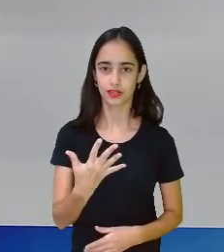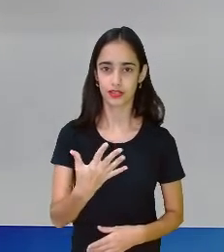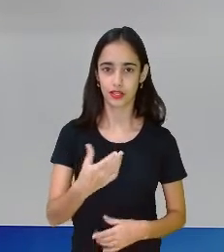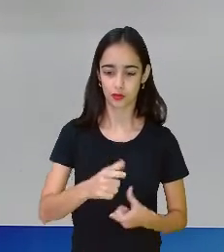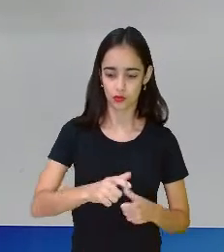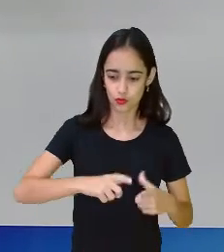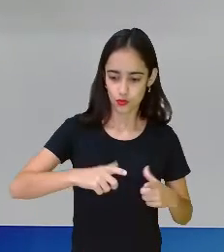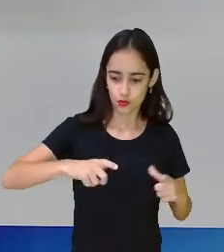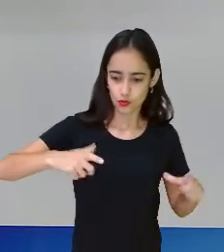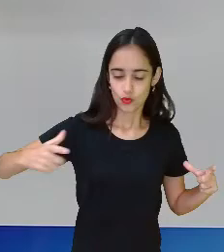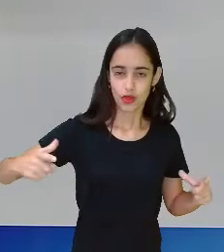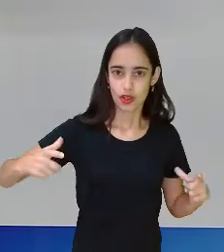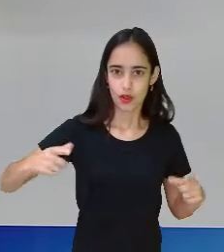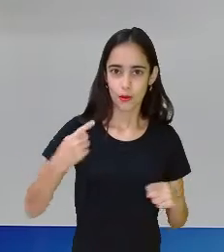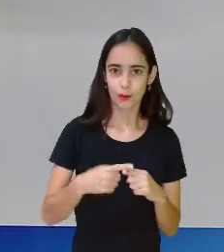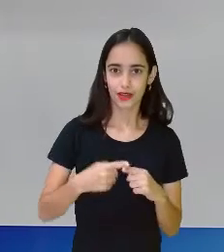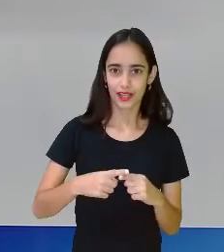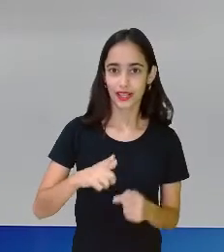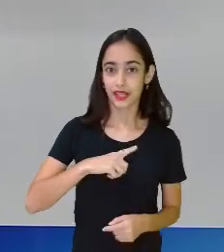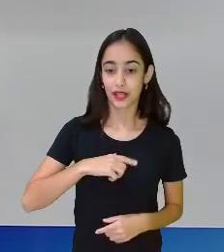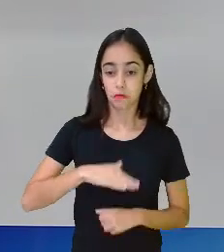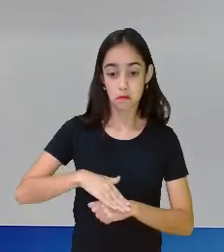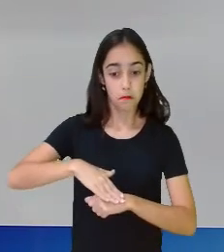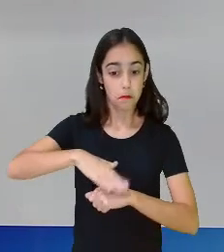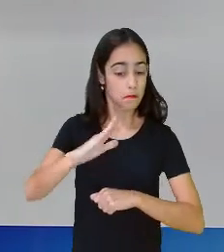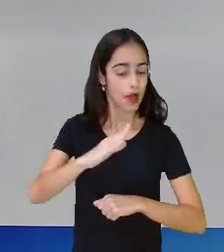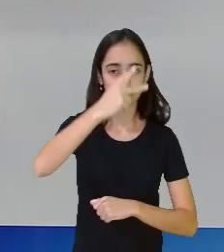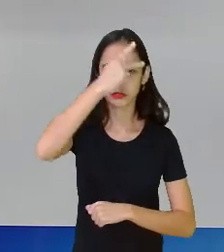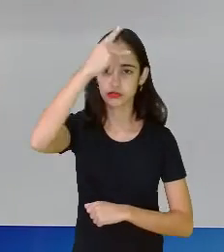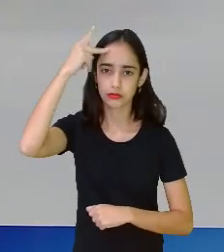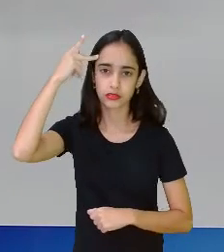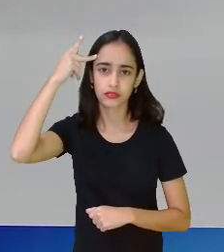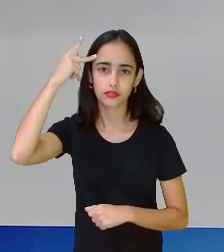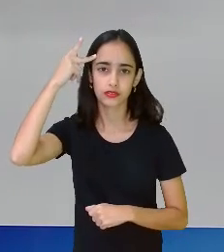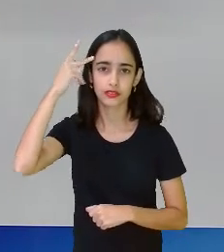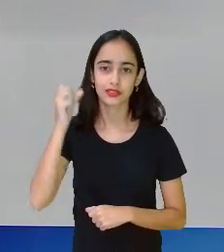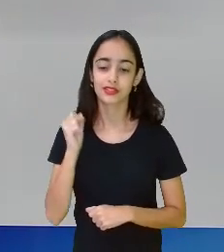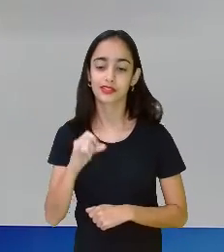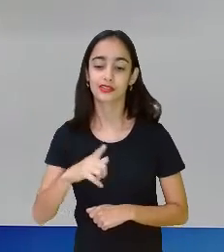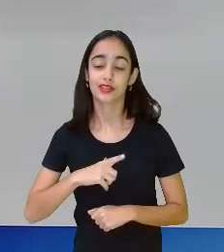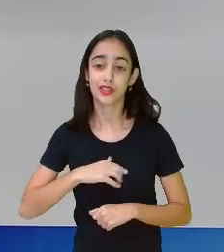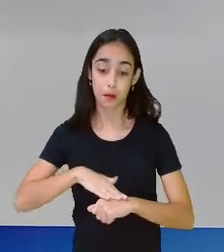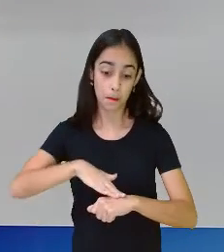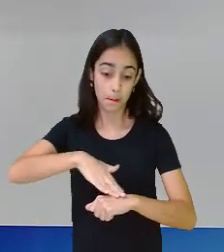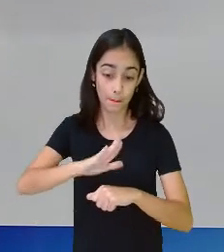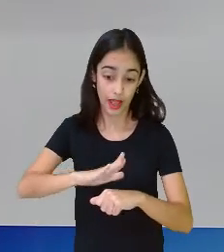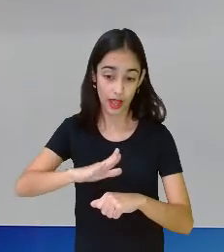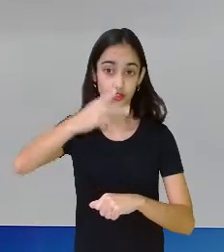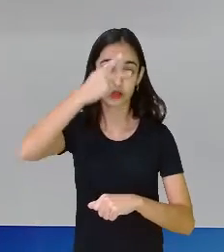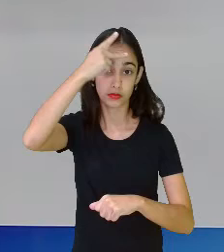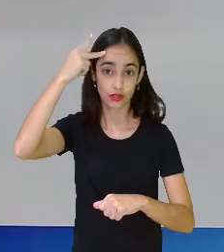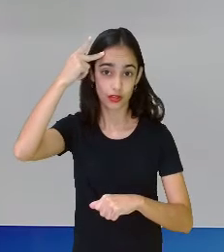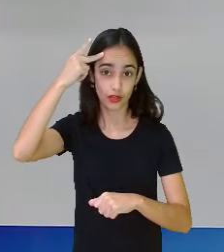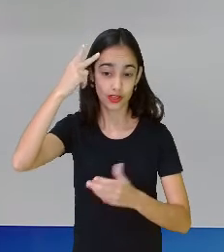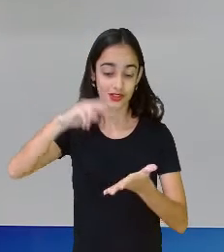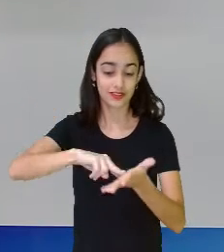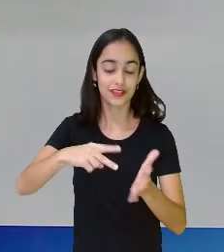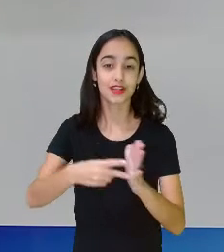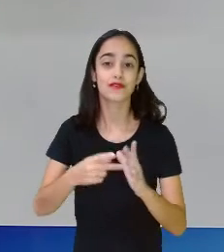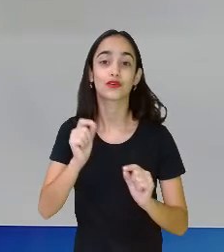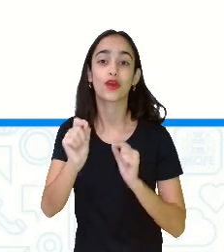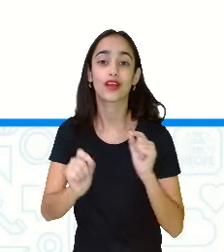terão mais pessoas. Se tem mais pessoas, adição. E eu também posso falar